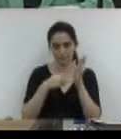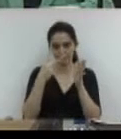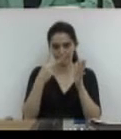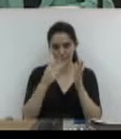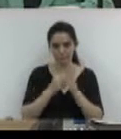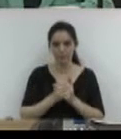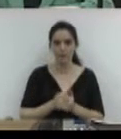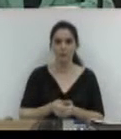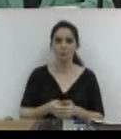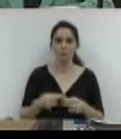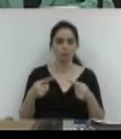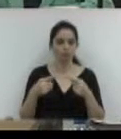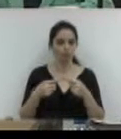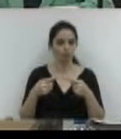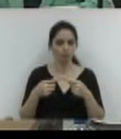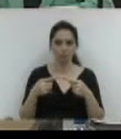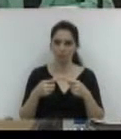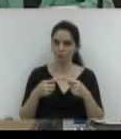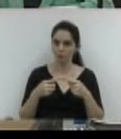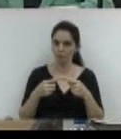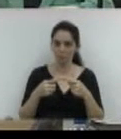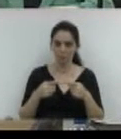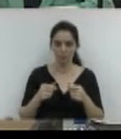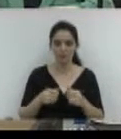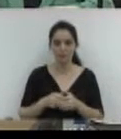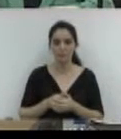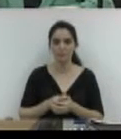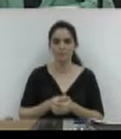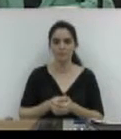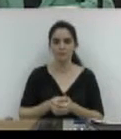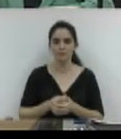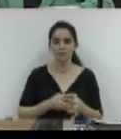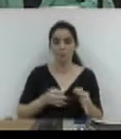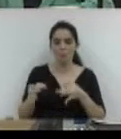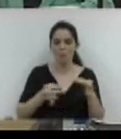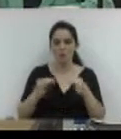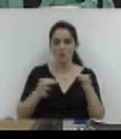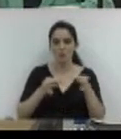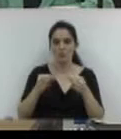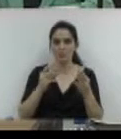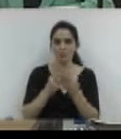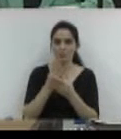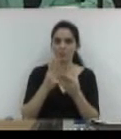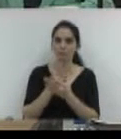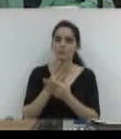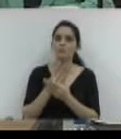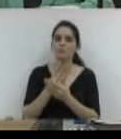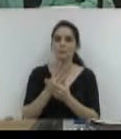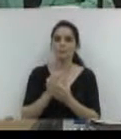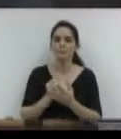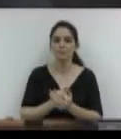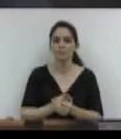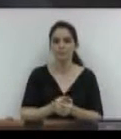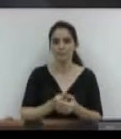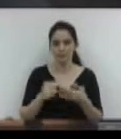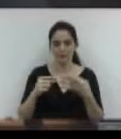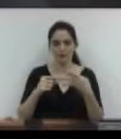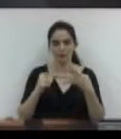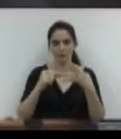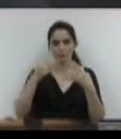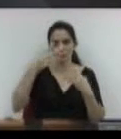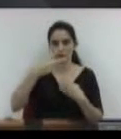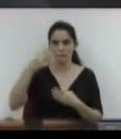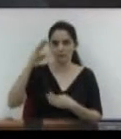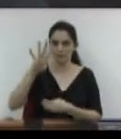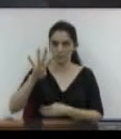decoro parlamentar. Primeiro, o abuso das prerrogativas inerentes ao mandato. Artigo